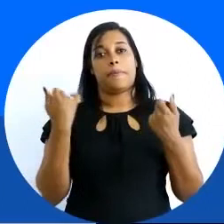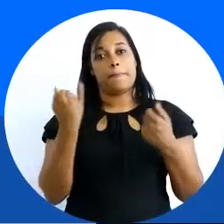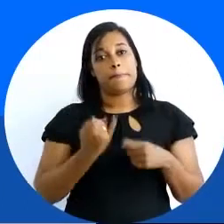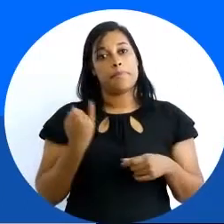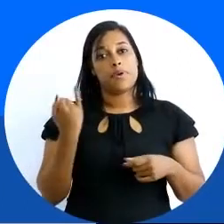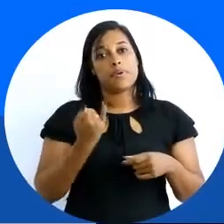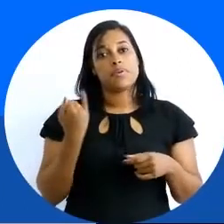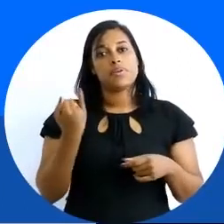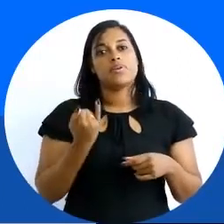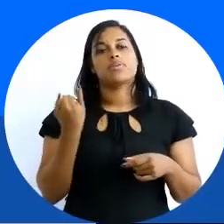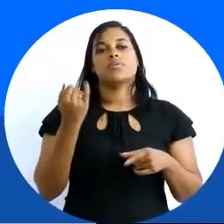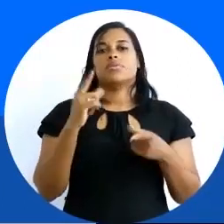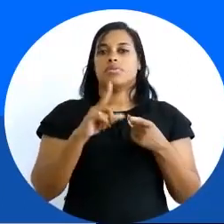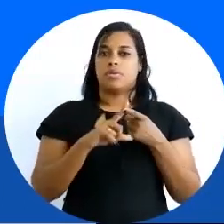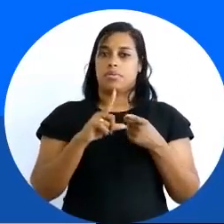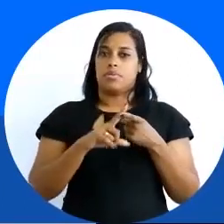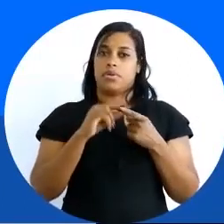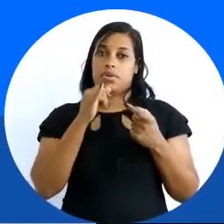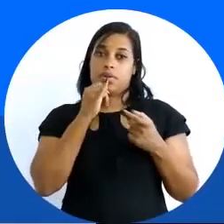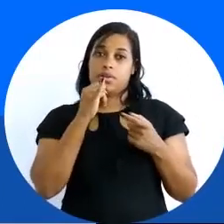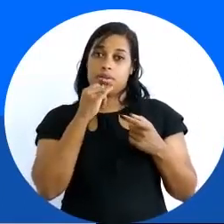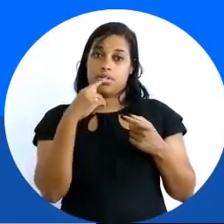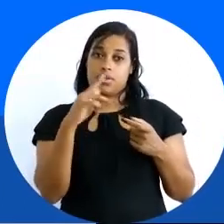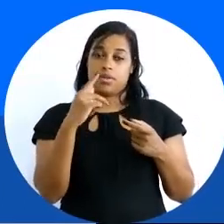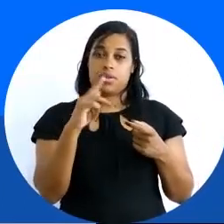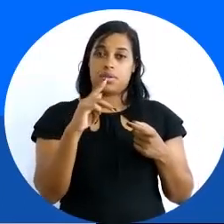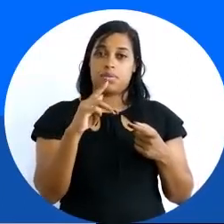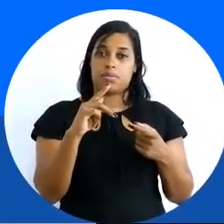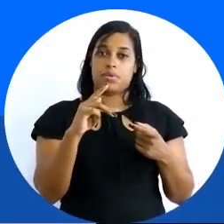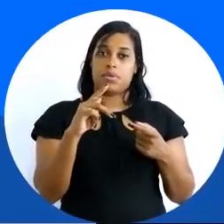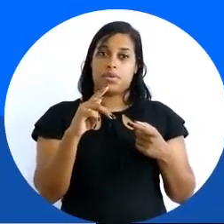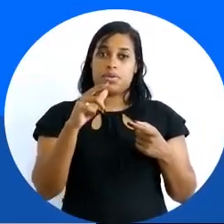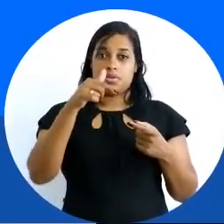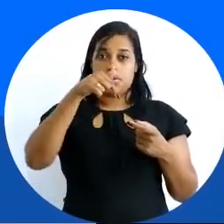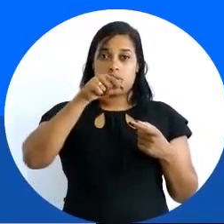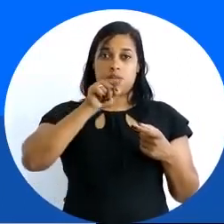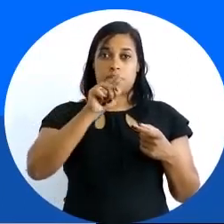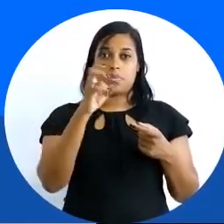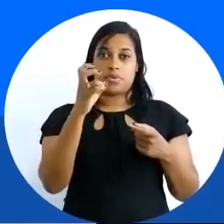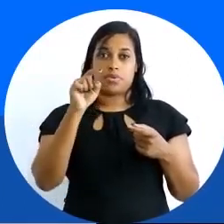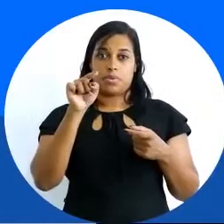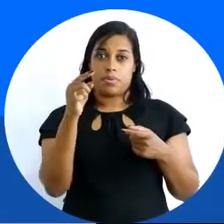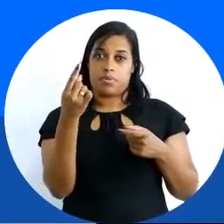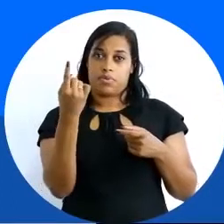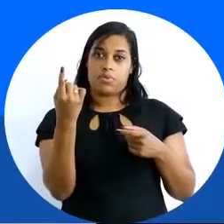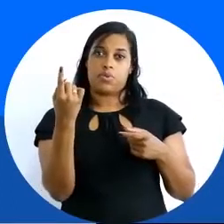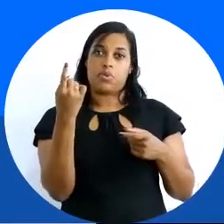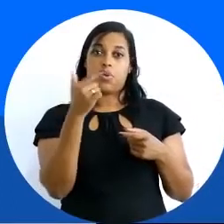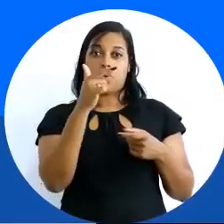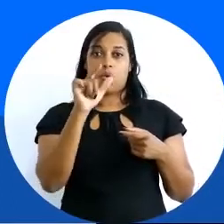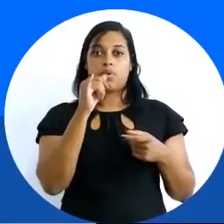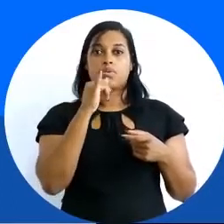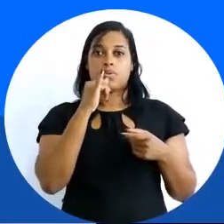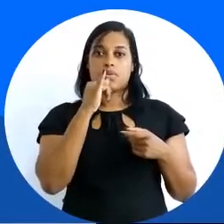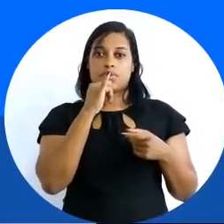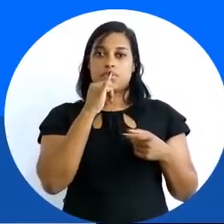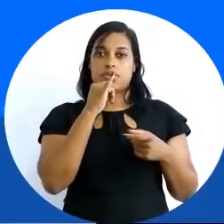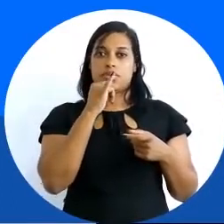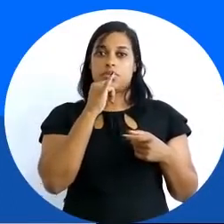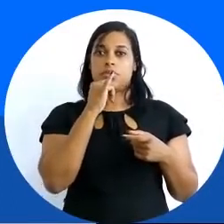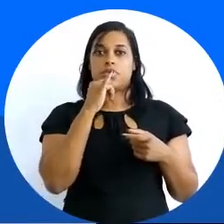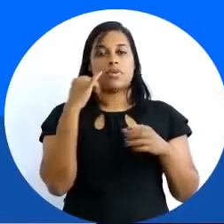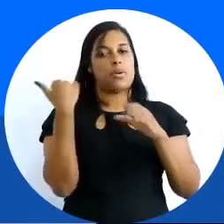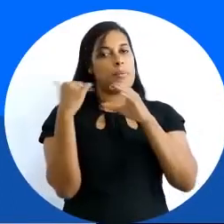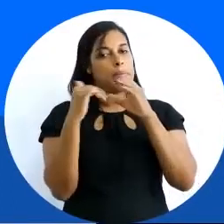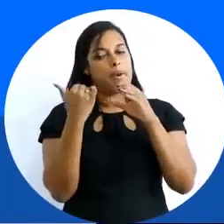essenciais para os eventos, tem no exemplo aí que esteja na parte 7.5.1. Outro exemplo, eventos em